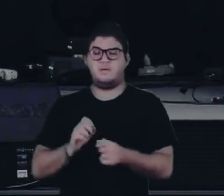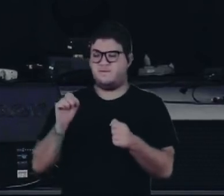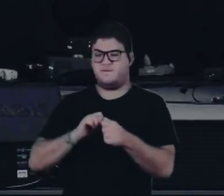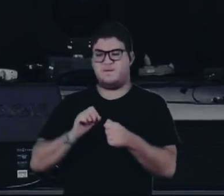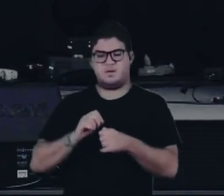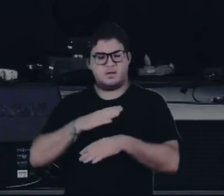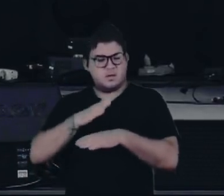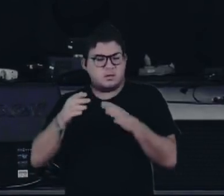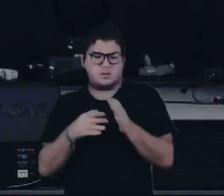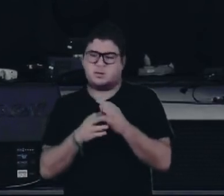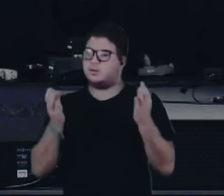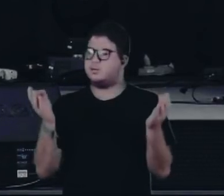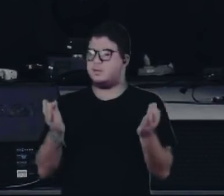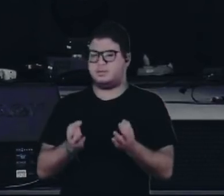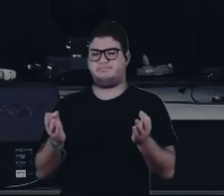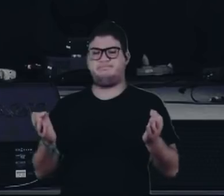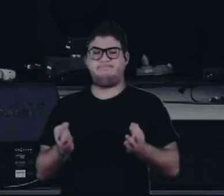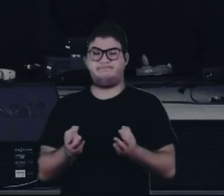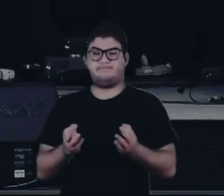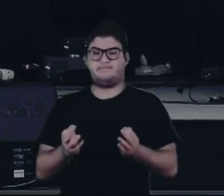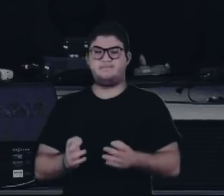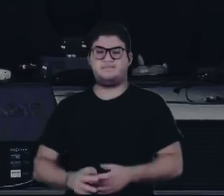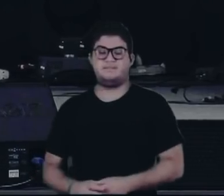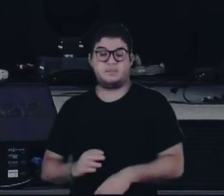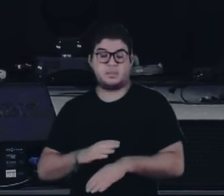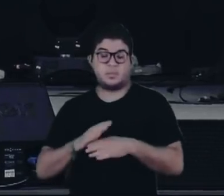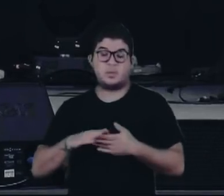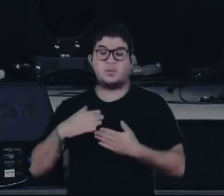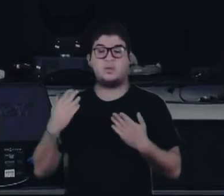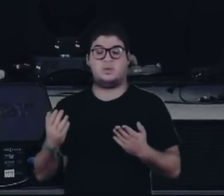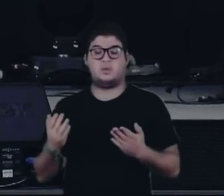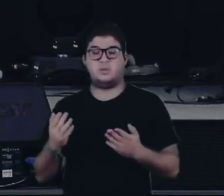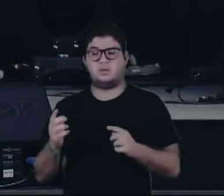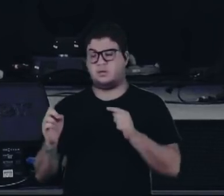tudo bem bonitinho. Mas ela não hesitou.